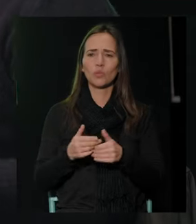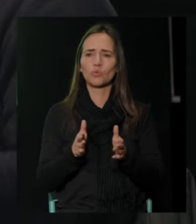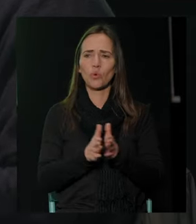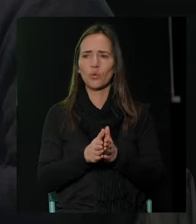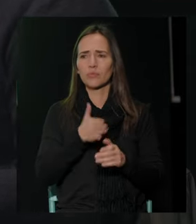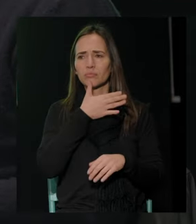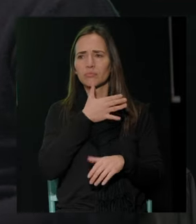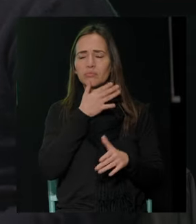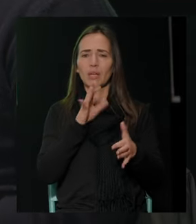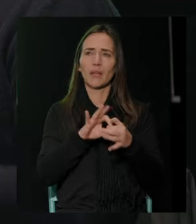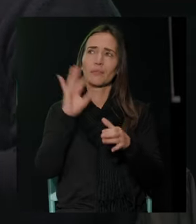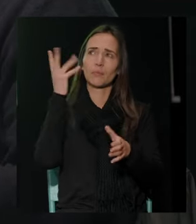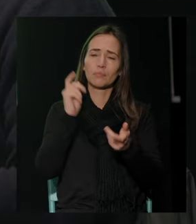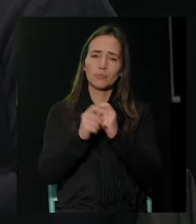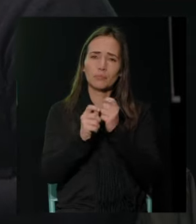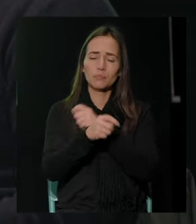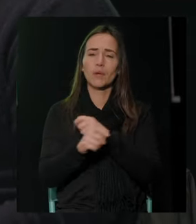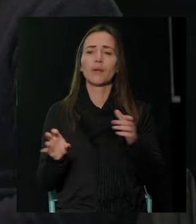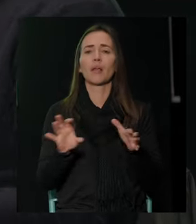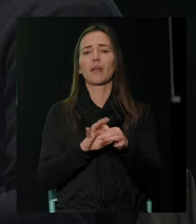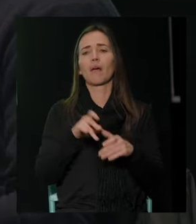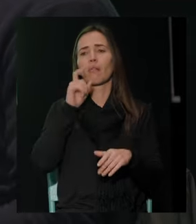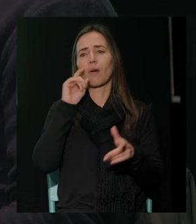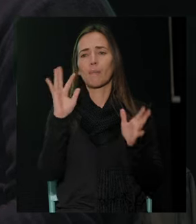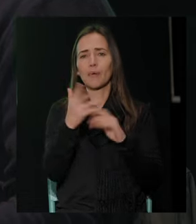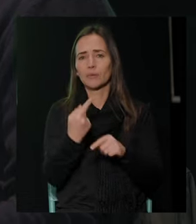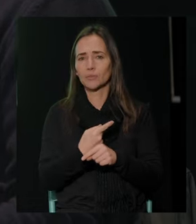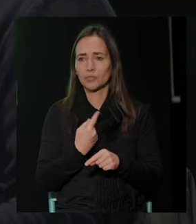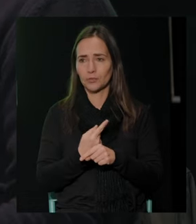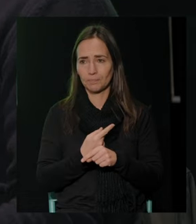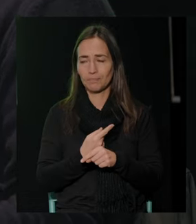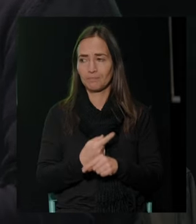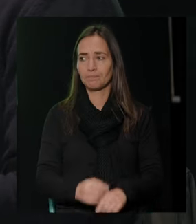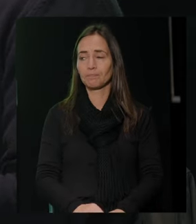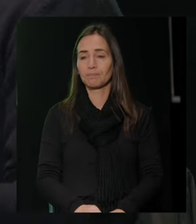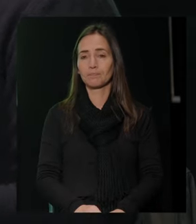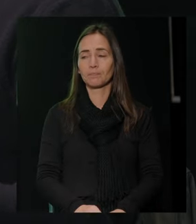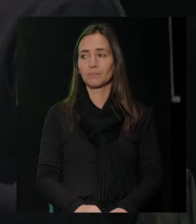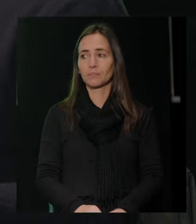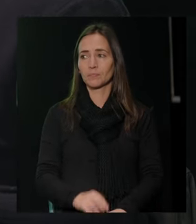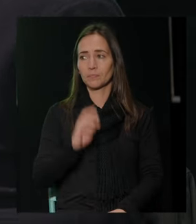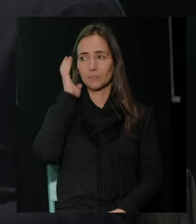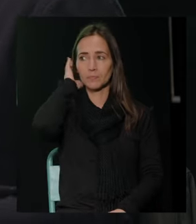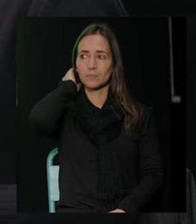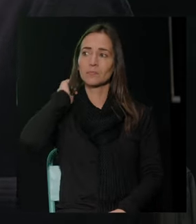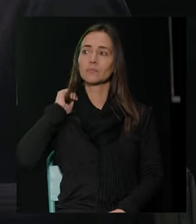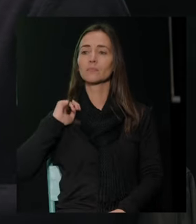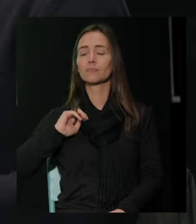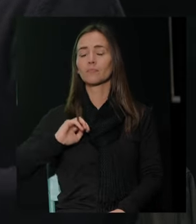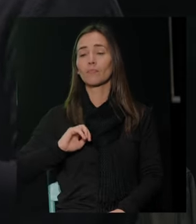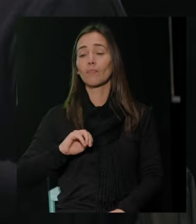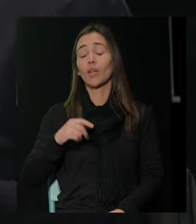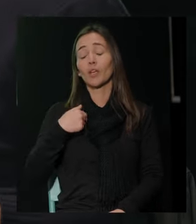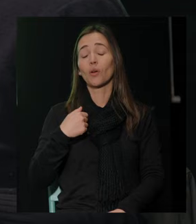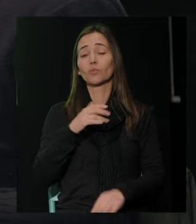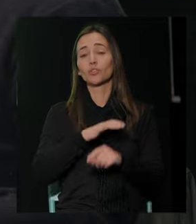as alterações climáticas, sobre as questões ecológicas, etc. Portanto, enfim, sei uma sorte grande